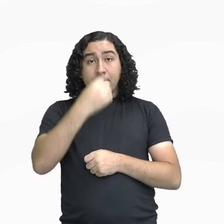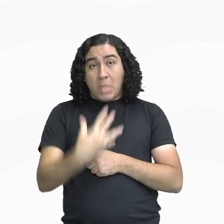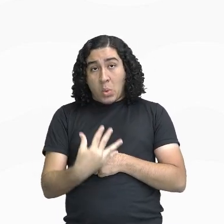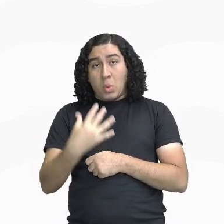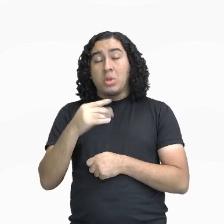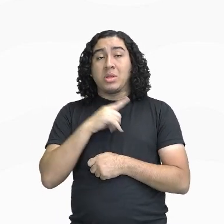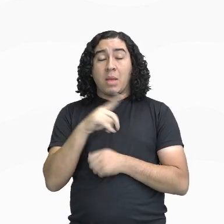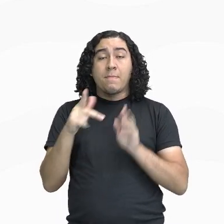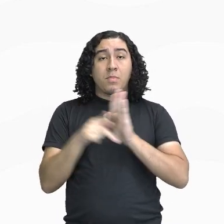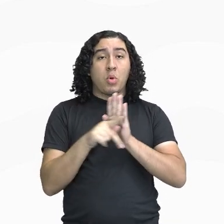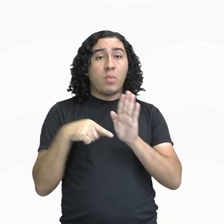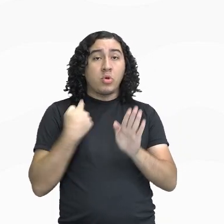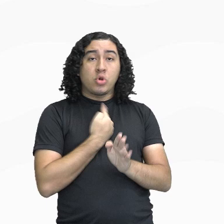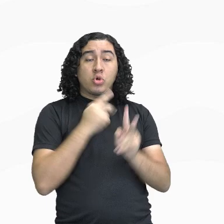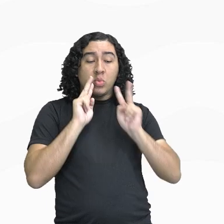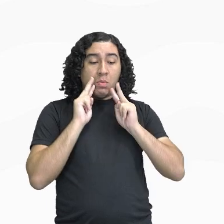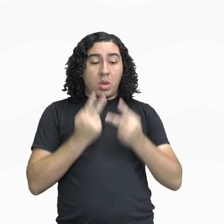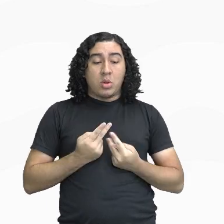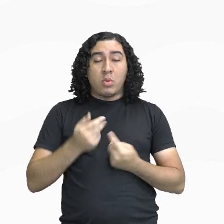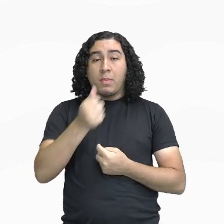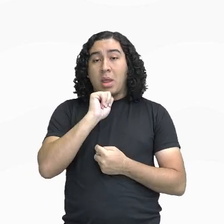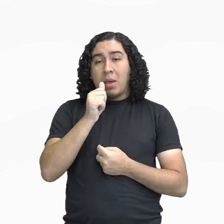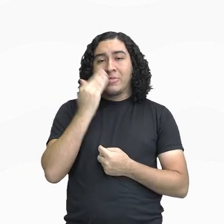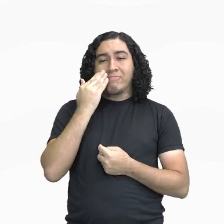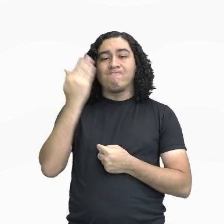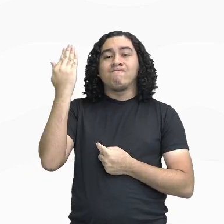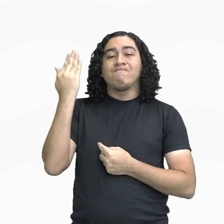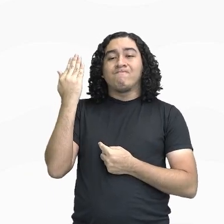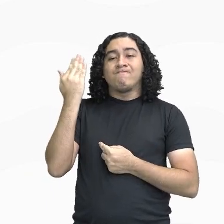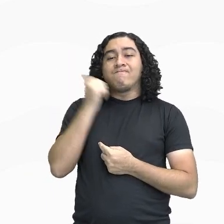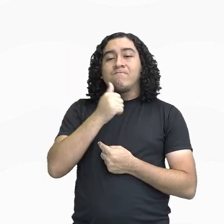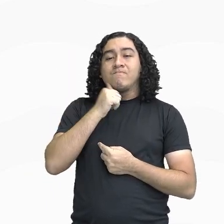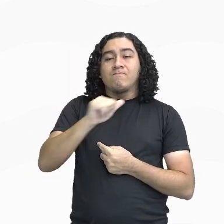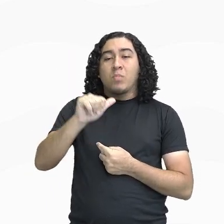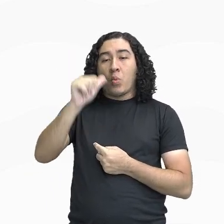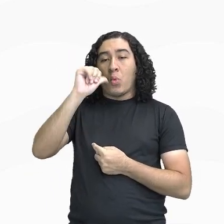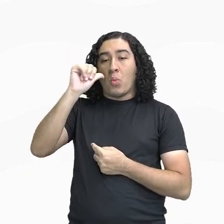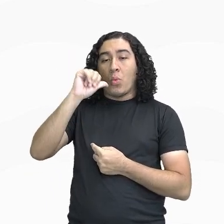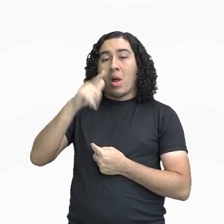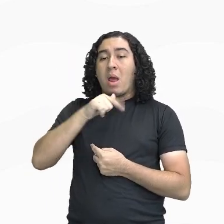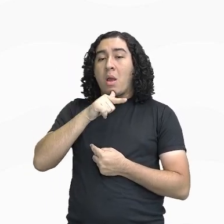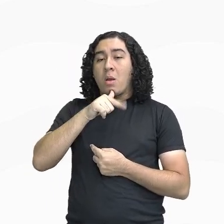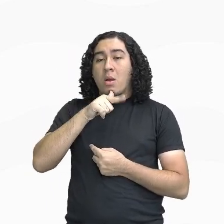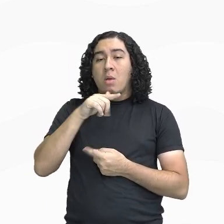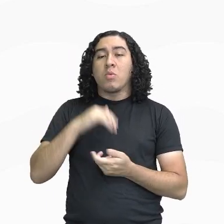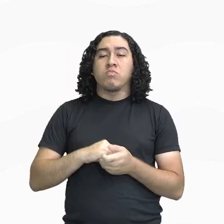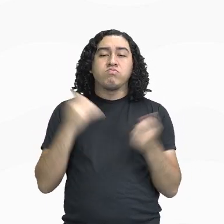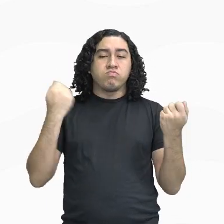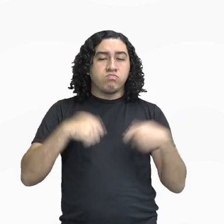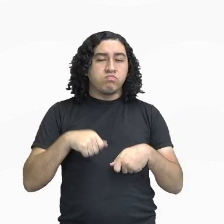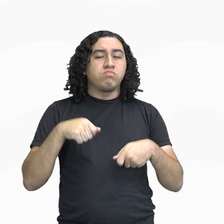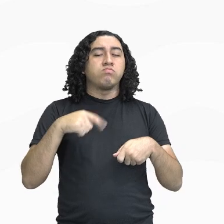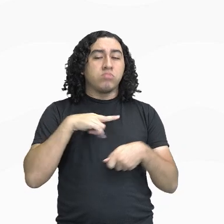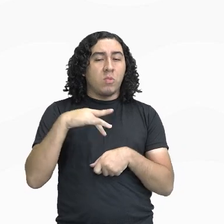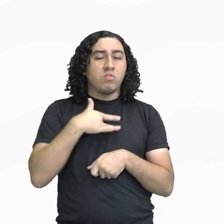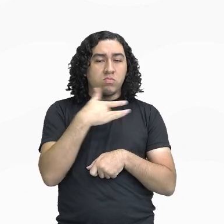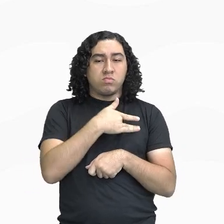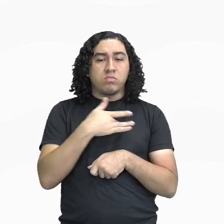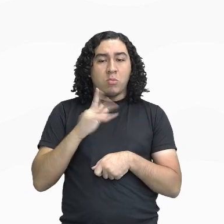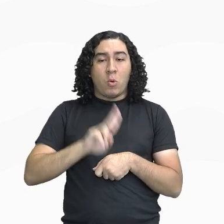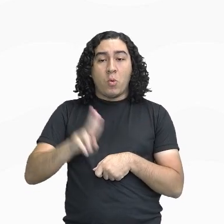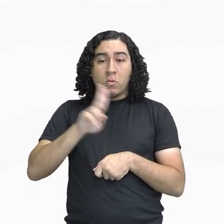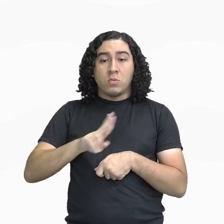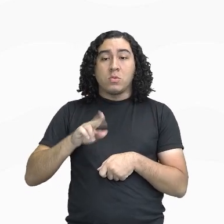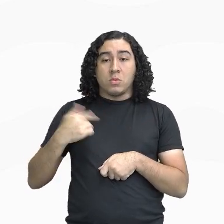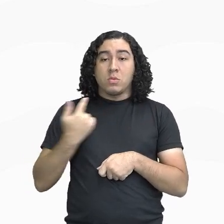aquela água própria para o nosso consumo, como a gente está observando a moça bebendo água ali, né? É água doce, uma parte ali da água doce que vai ser